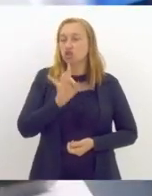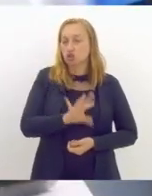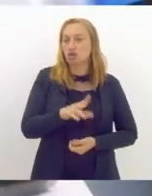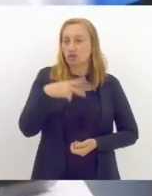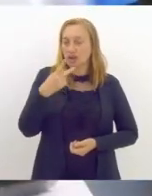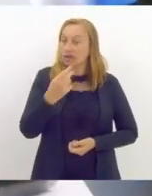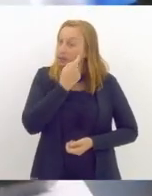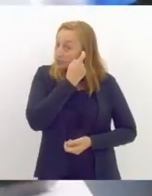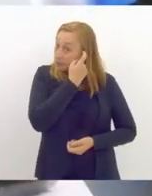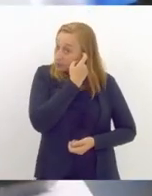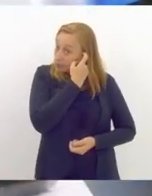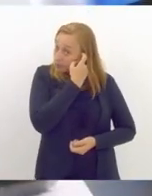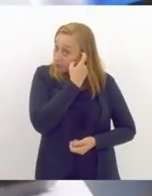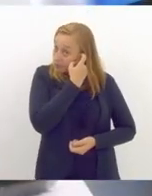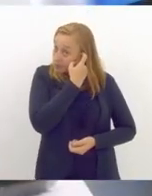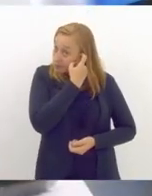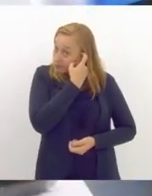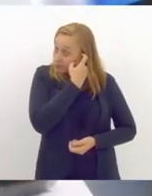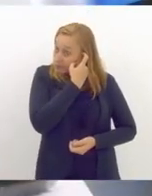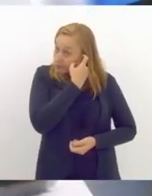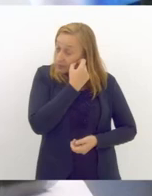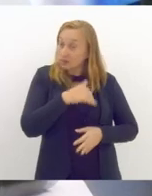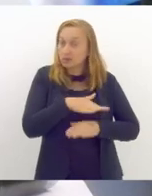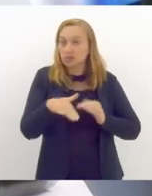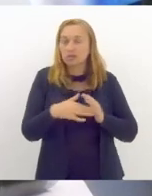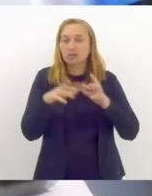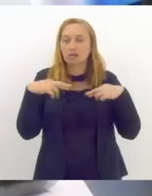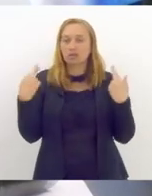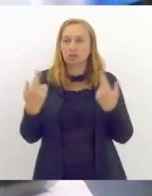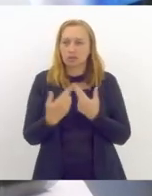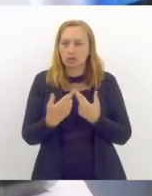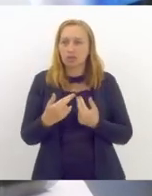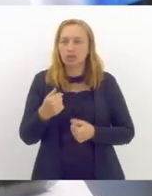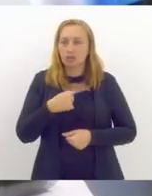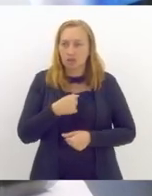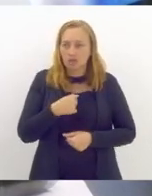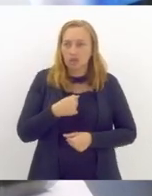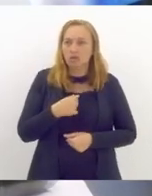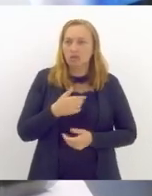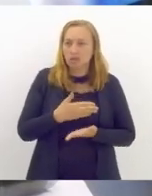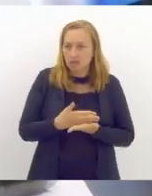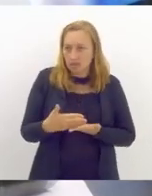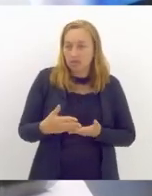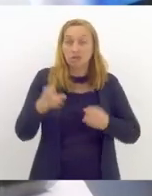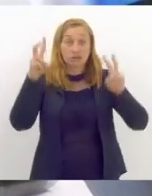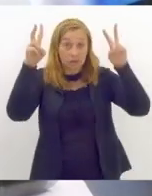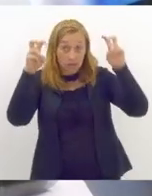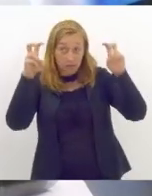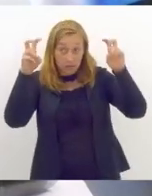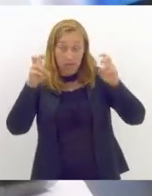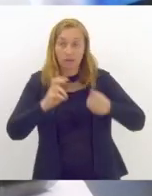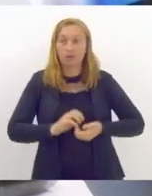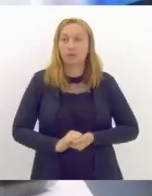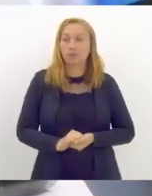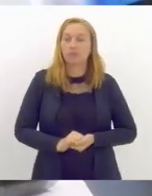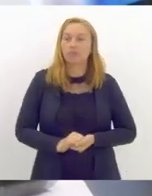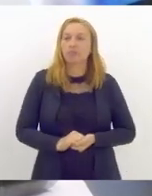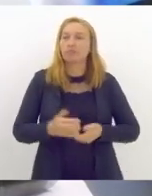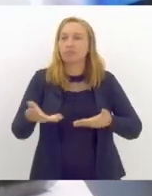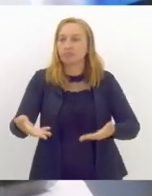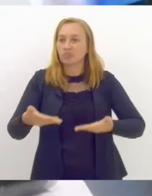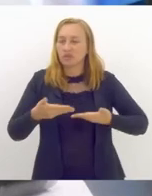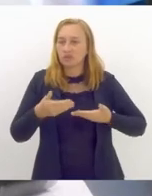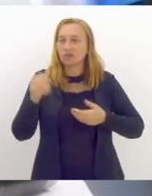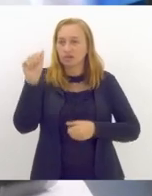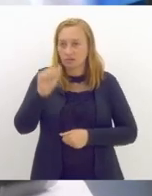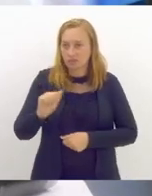excelência que todas as audiências que eu aqui presidi sobre esse tema foi convidada